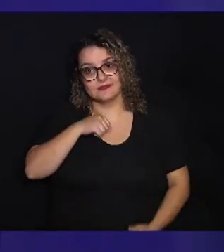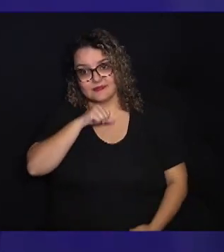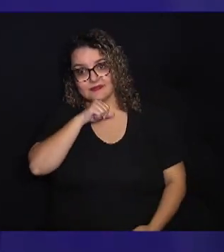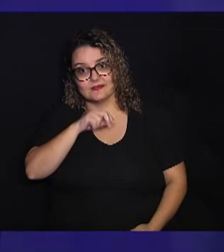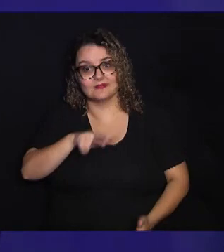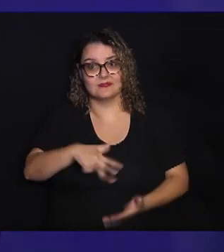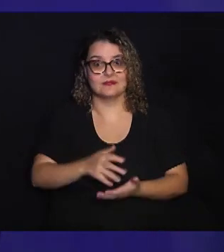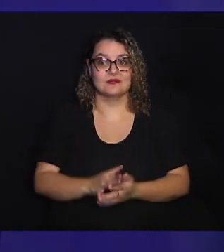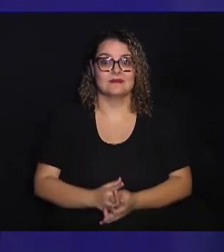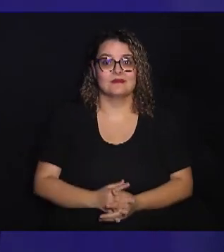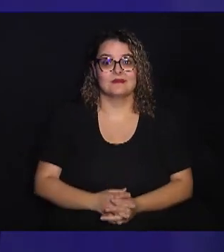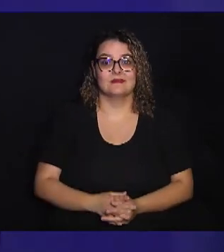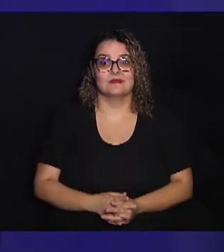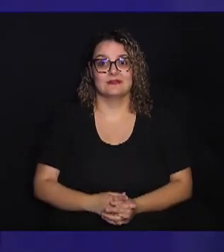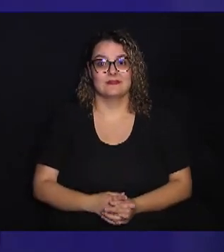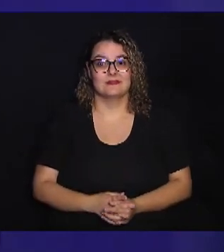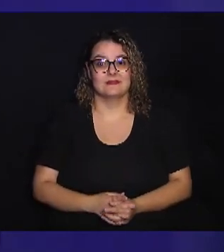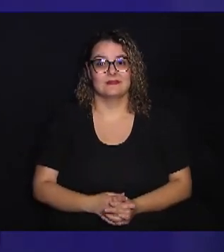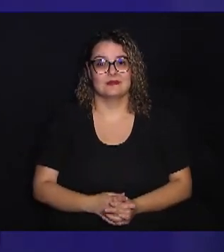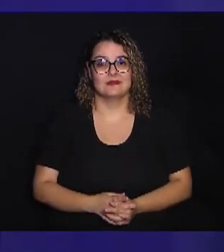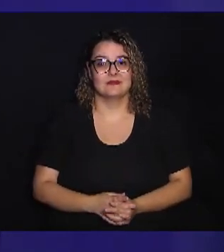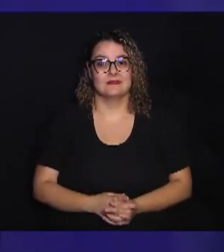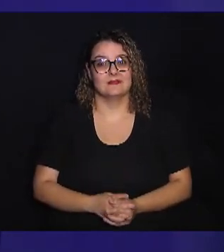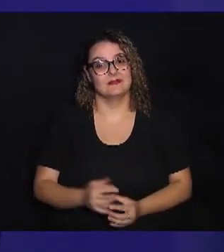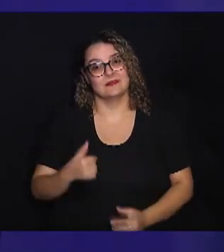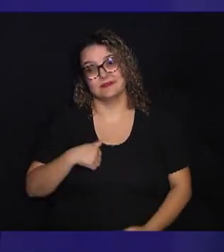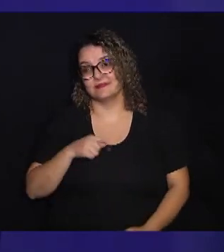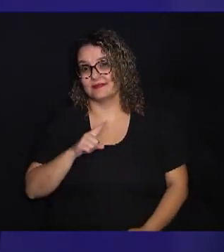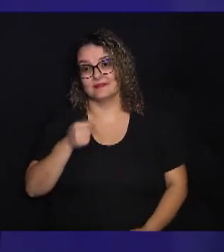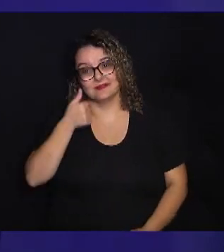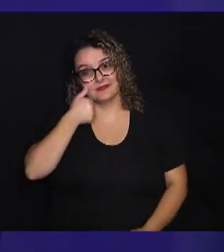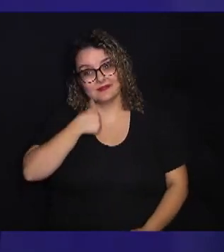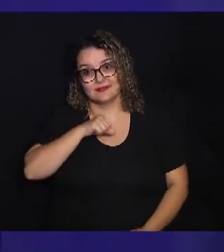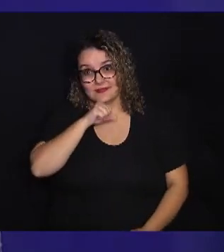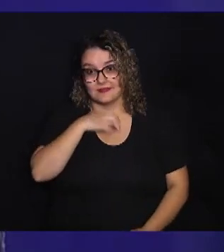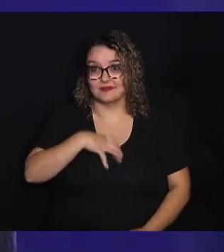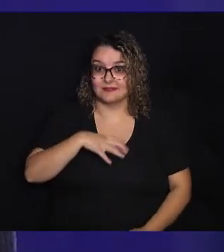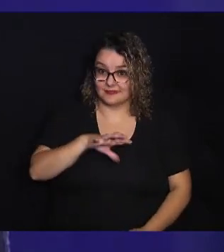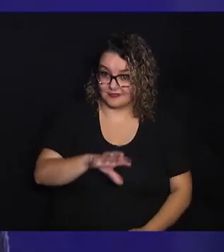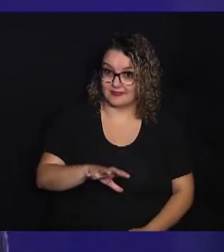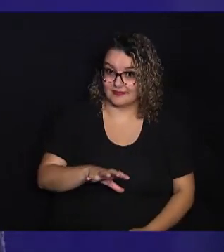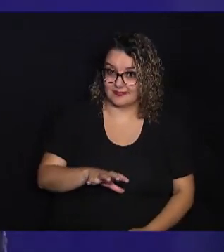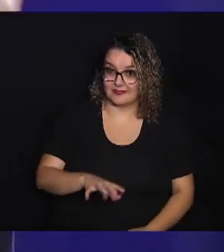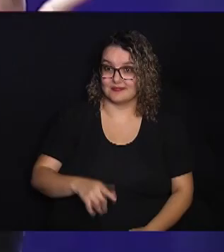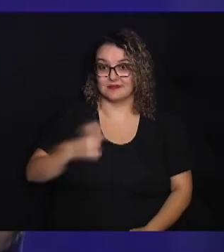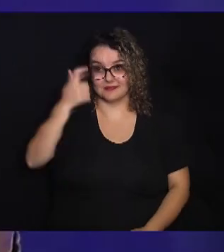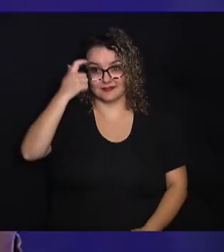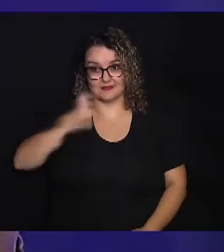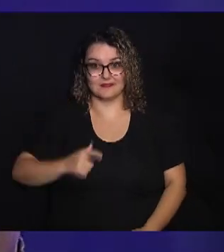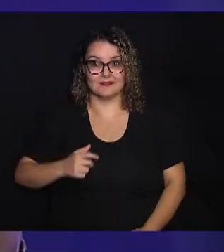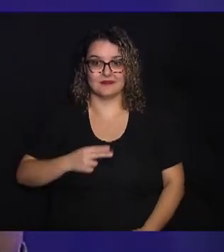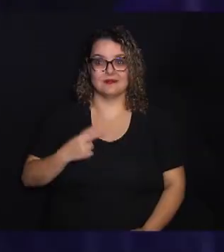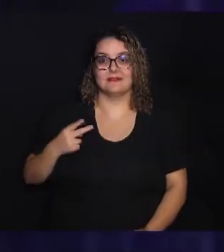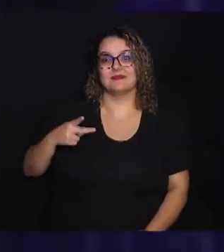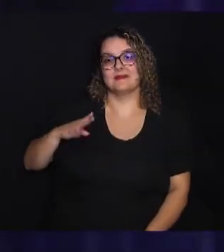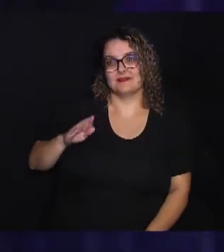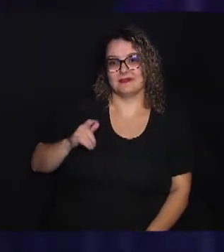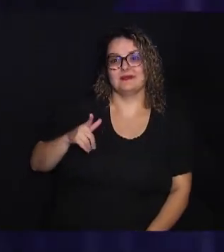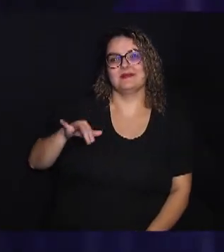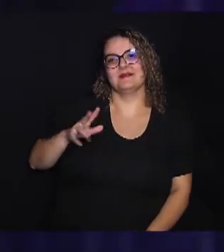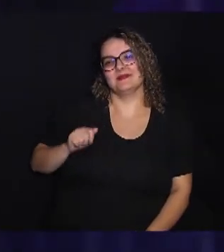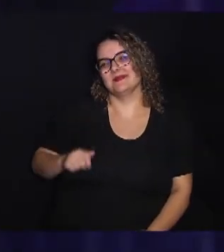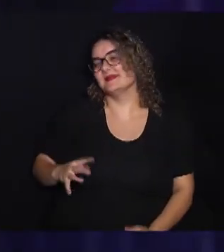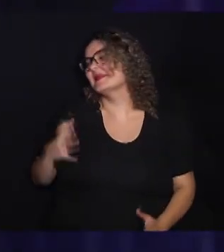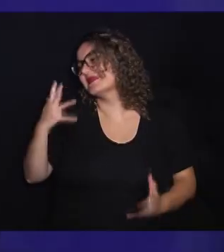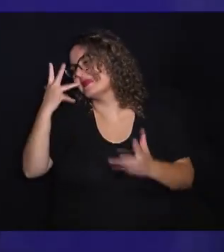ela falou: "Olha, agora eu não sou mais a mãe da fulana, agora eu sou fulana de tal, a bailarina". Ai, que